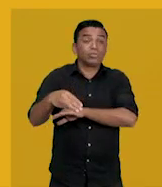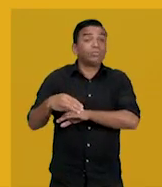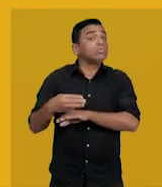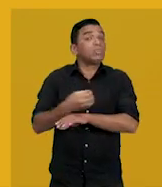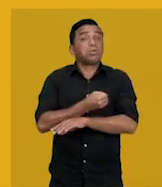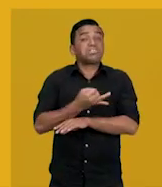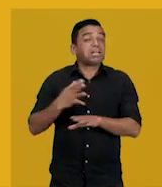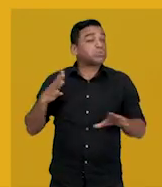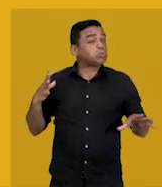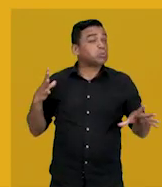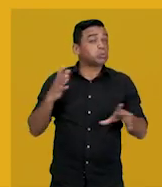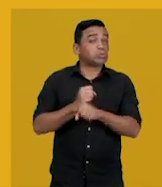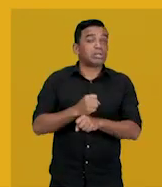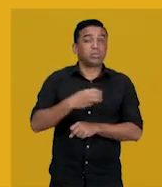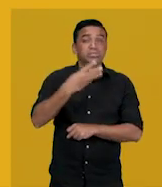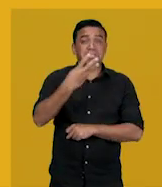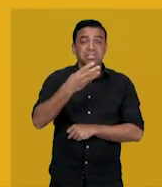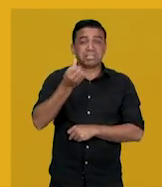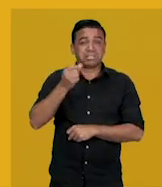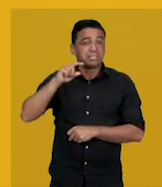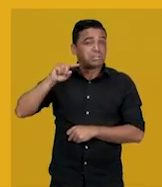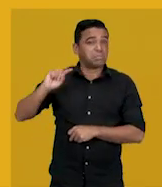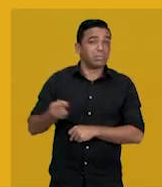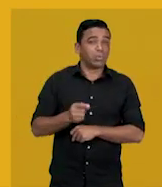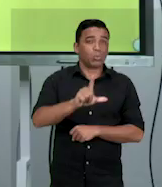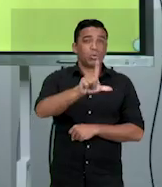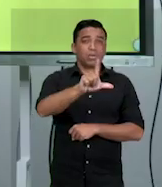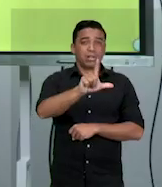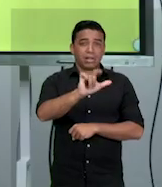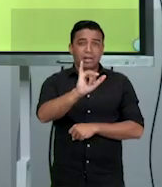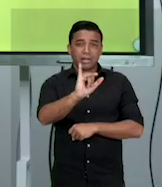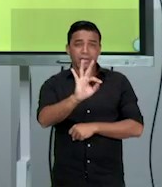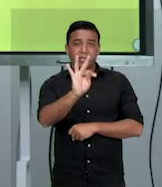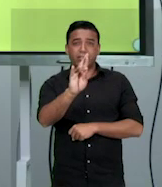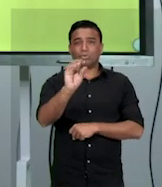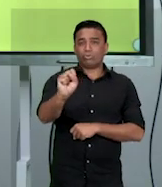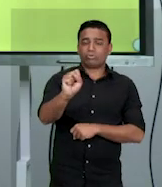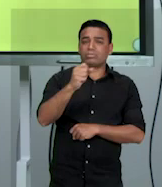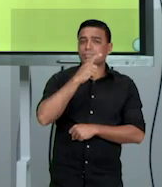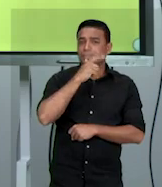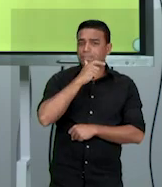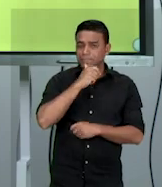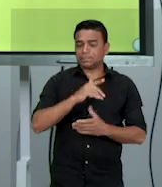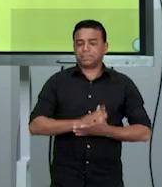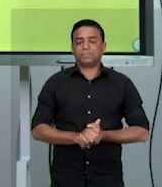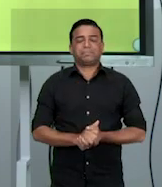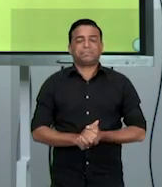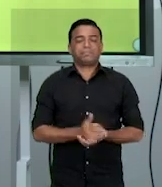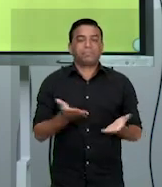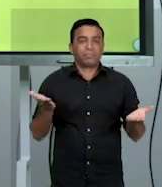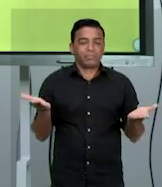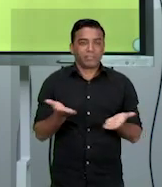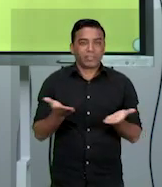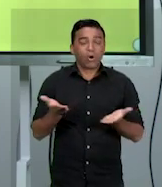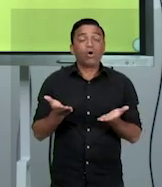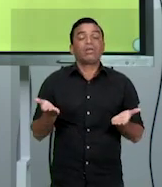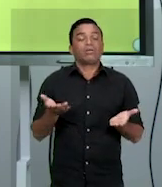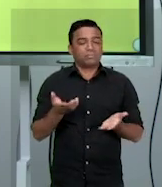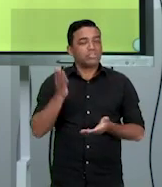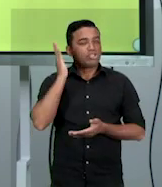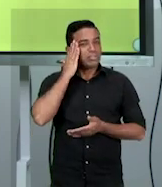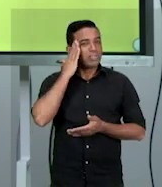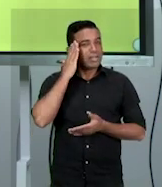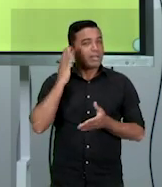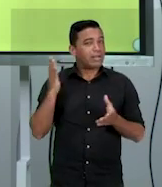de 36 mil litros. Então, agora, eu tenho a